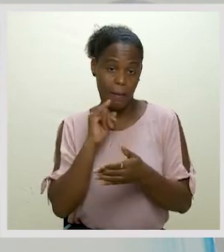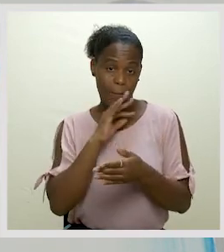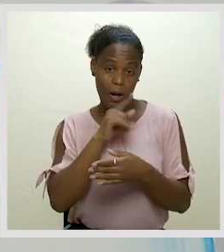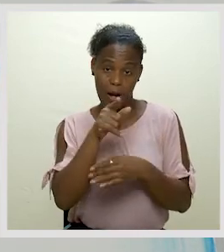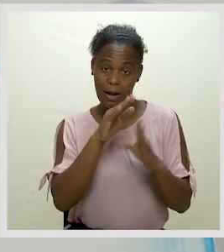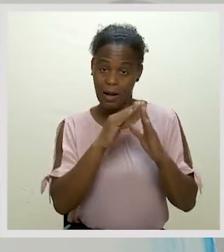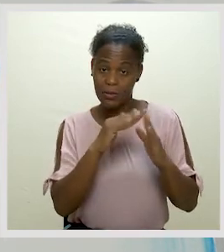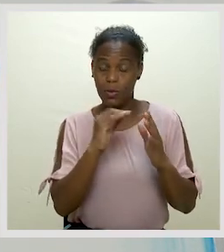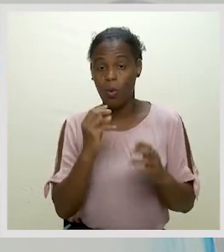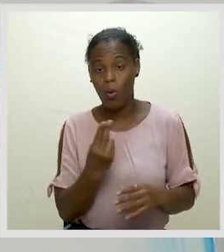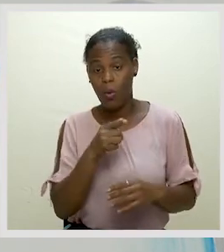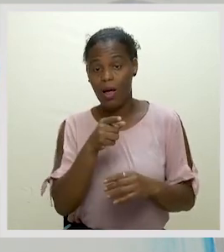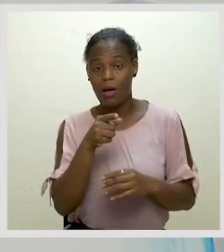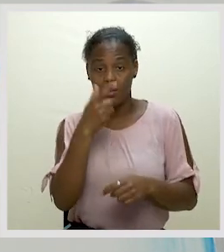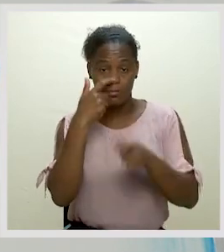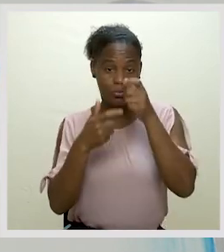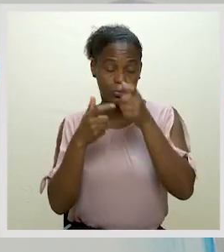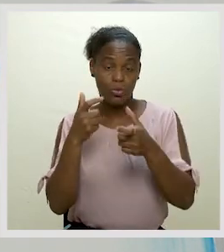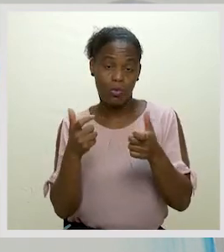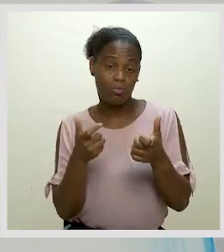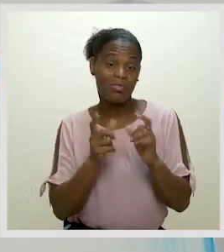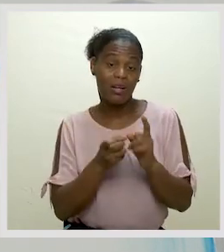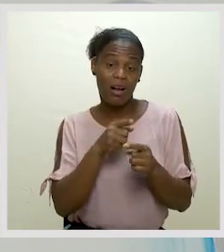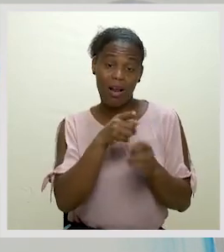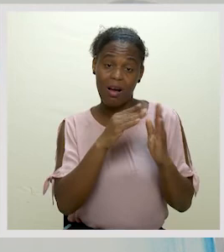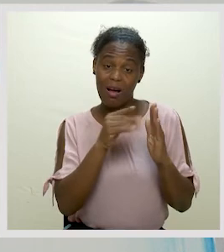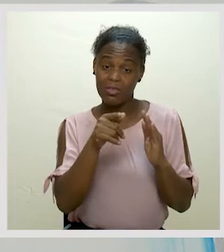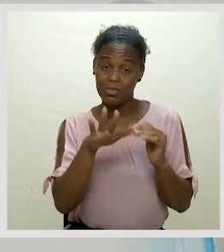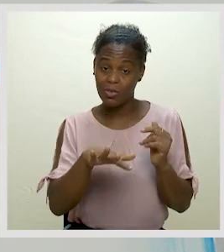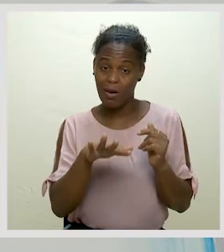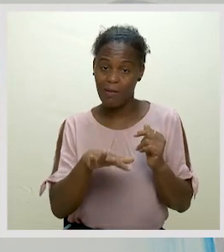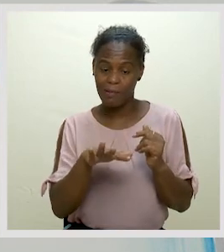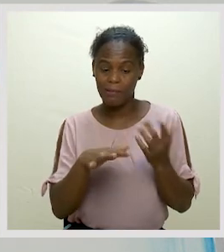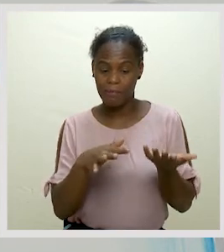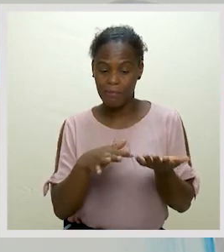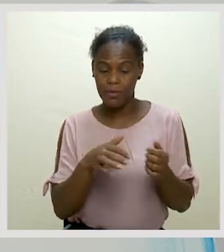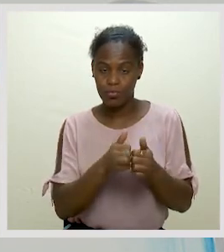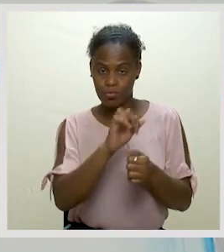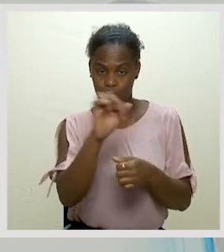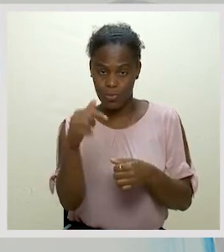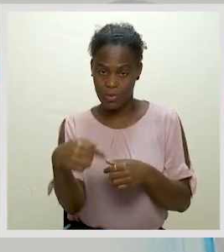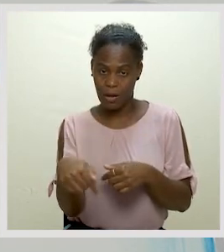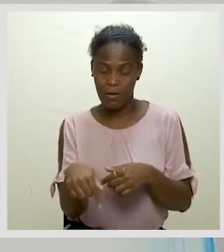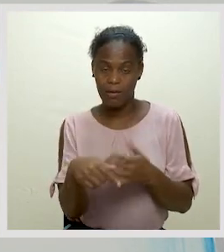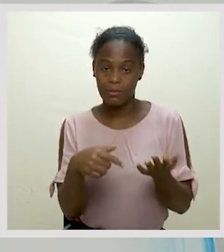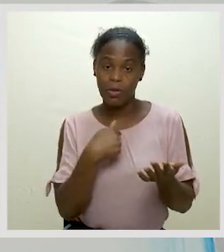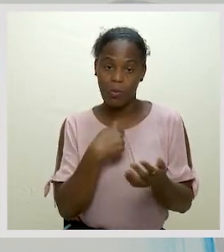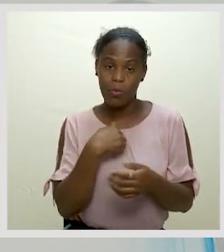dos vossos pais em casa ou da pessoa que lá esteve em casa, que está